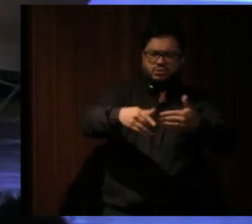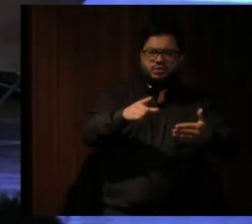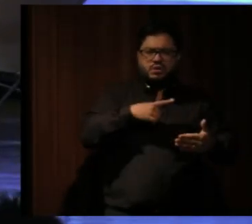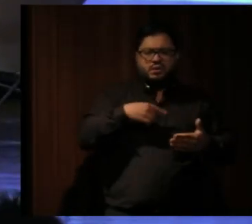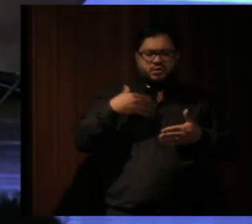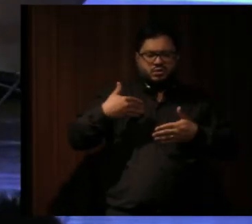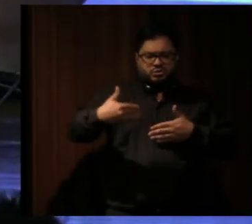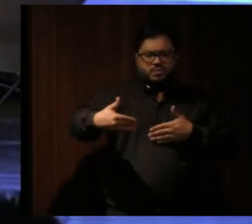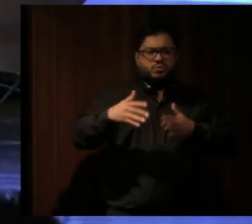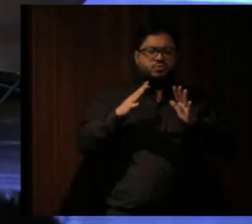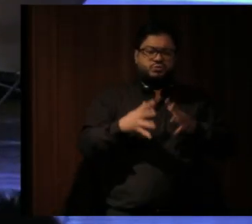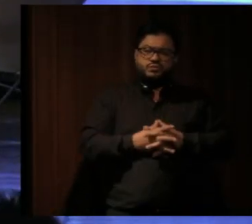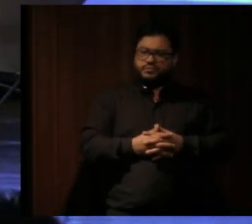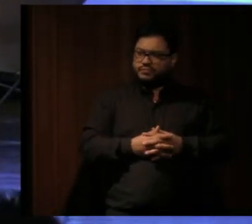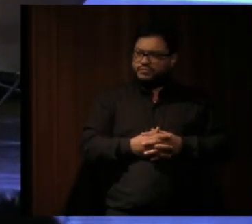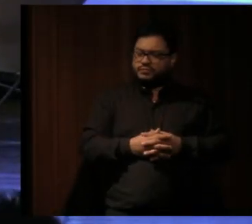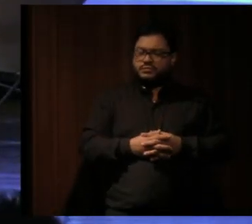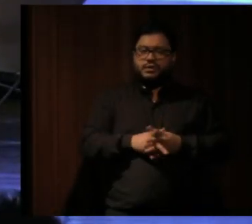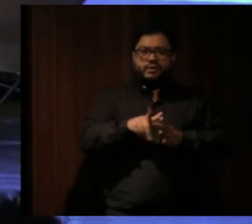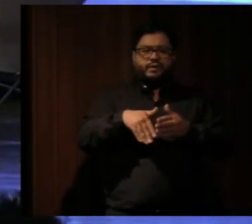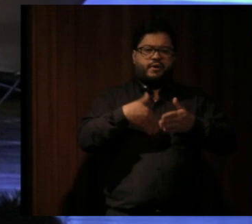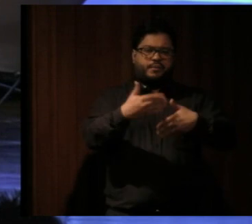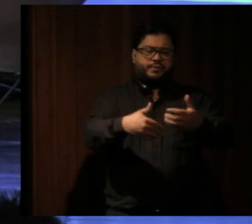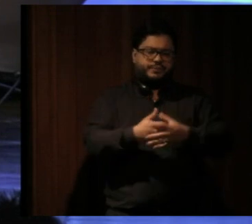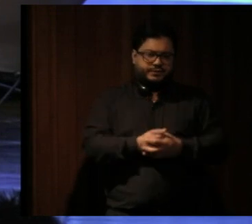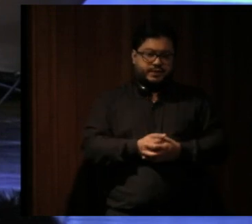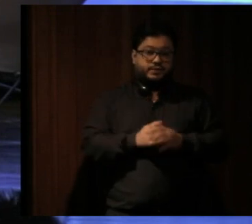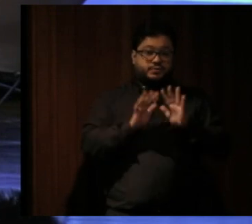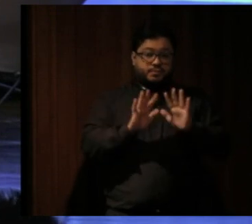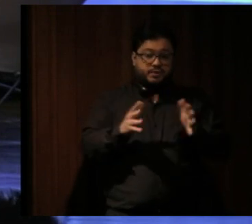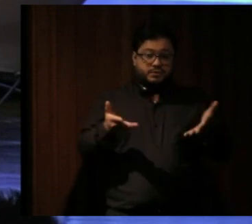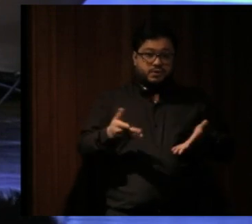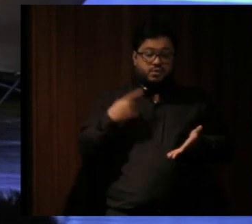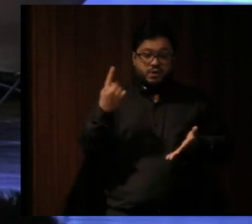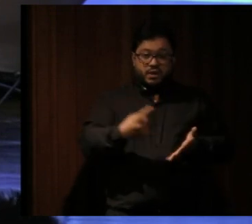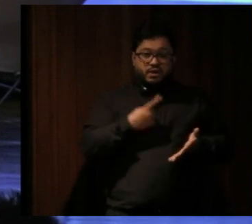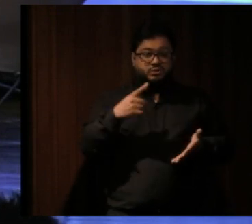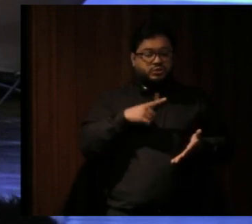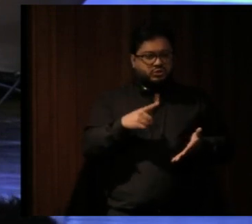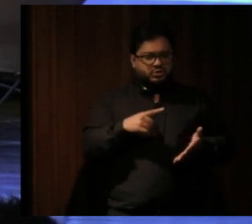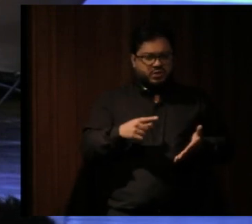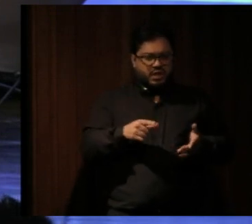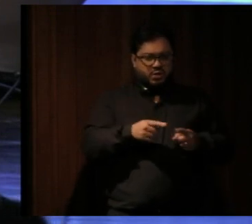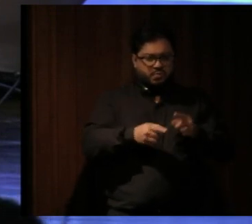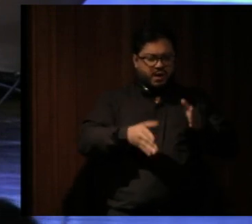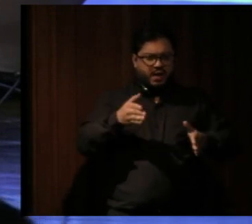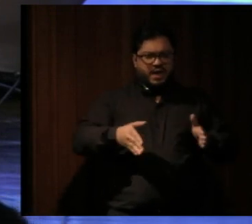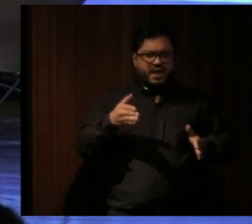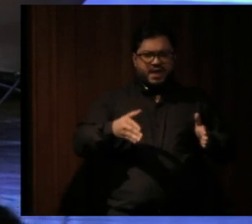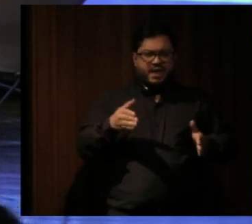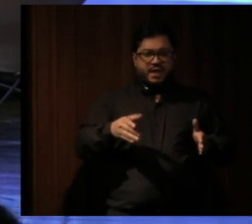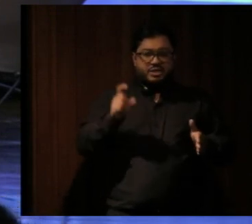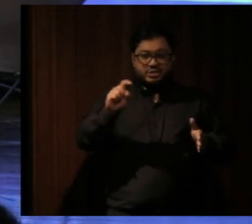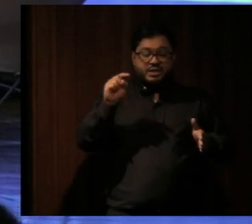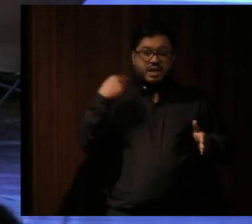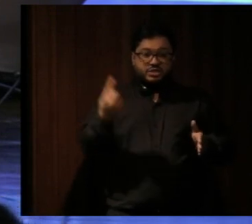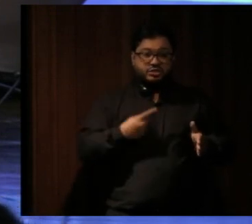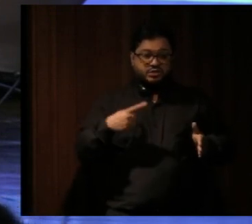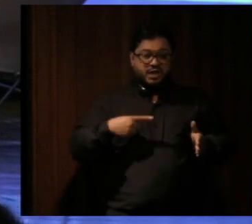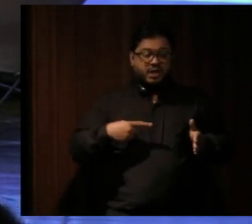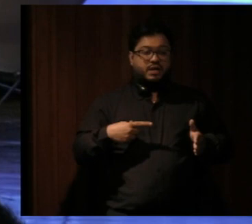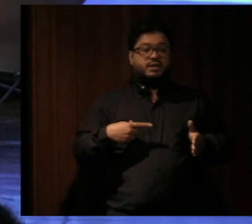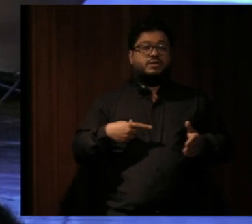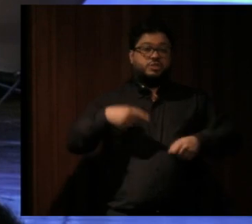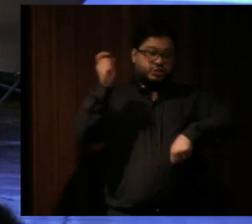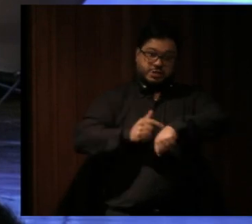seu percurso e e e é um processo agora a gente tá numa era de clique a gente tá numa era